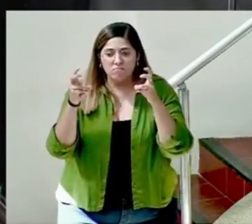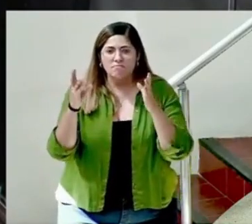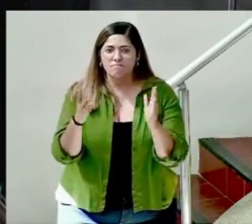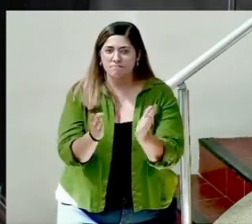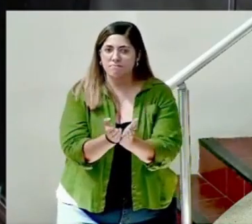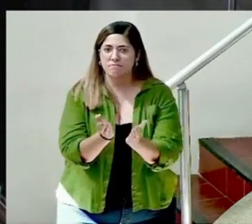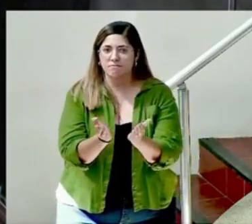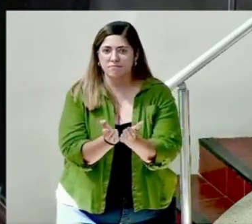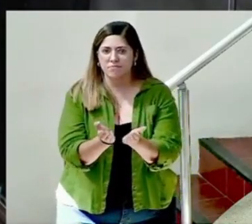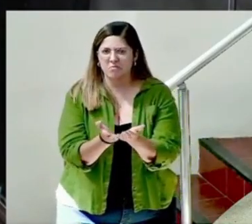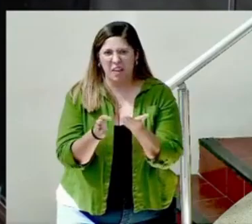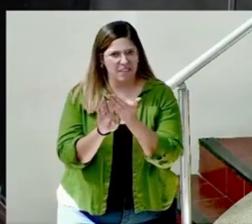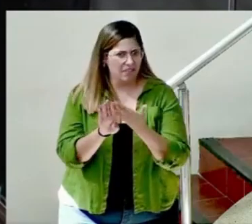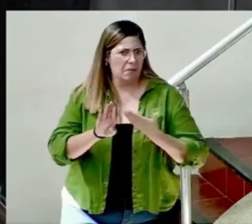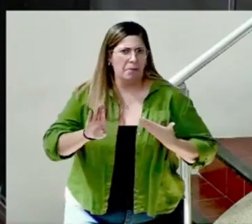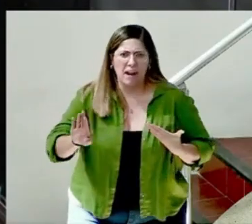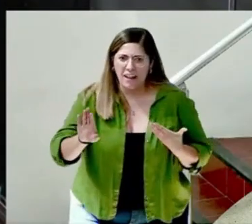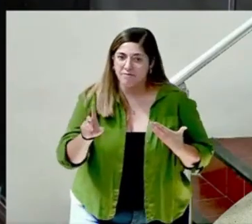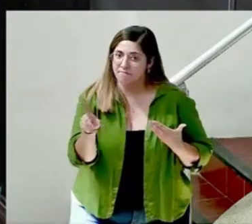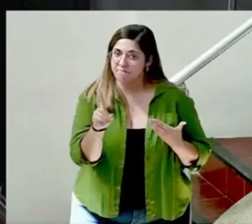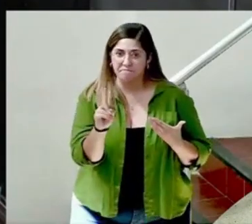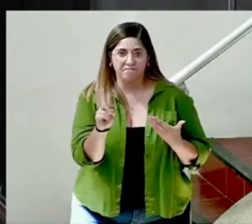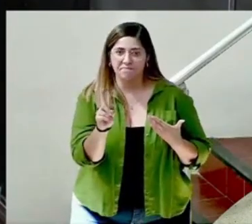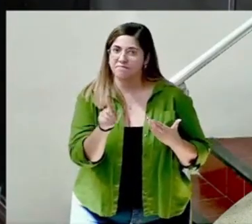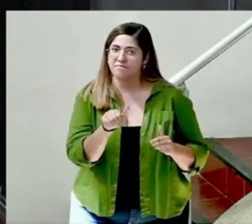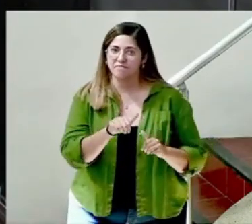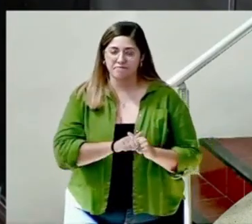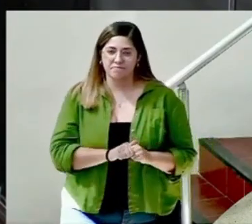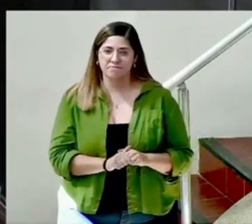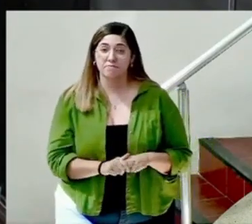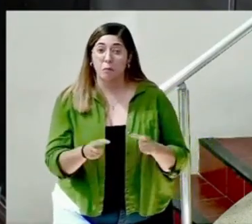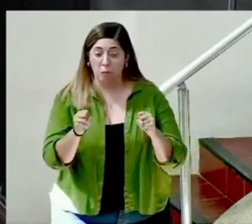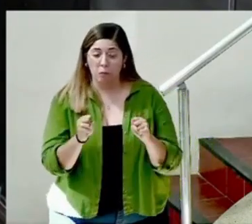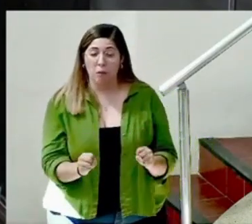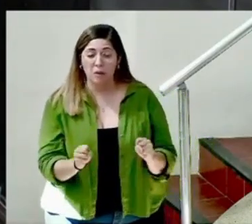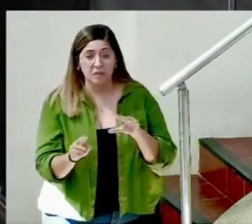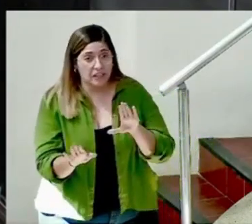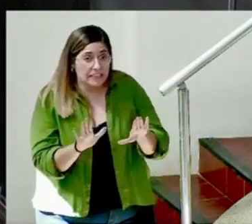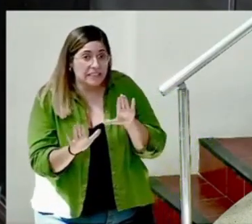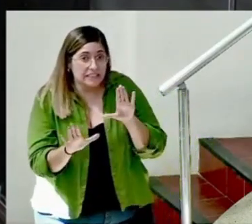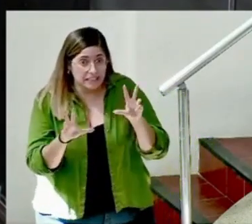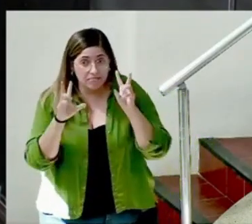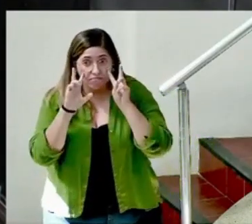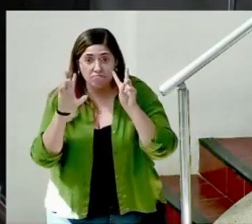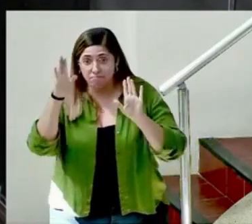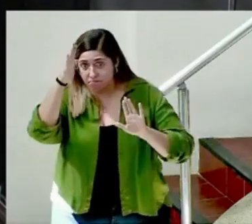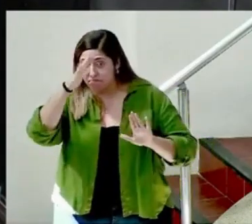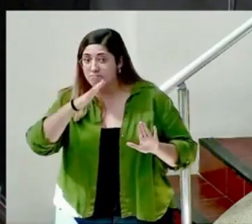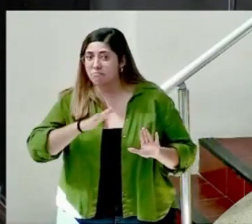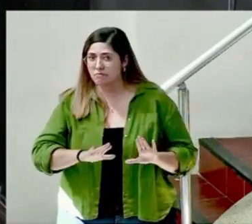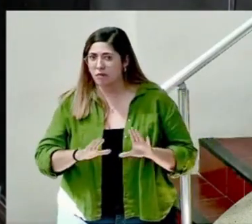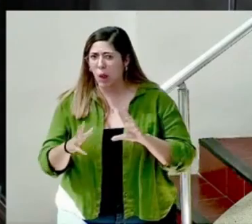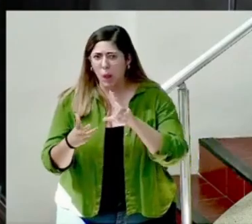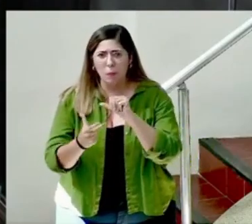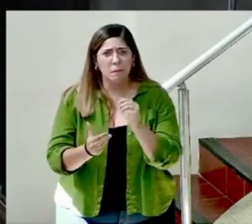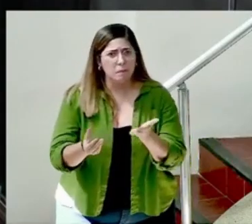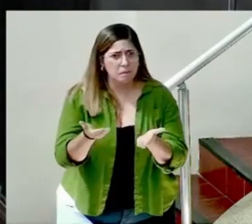cristãos não estão isentos de terem olhos maus. Vivemos num mundo caído.